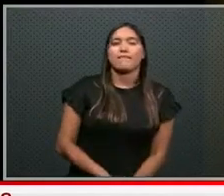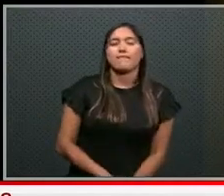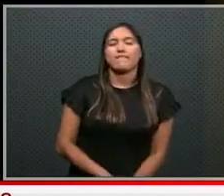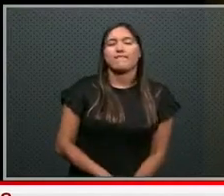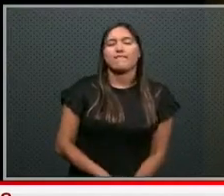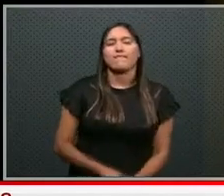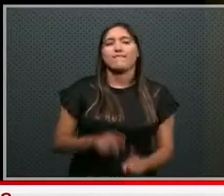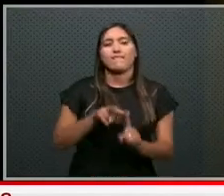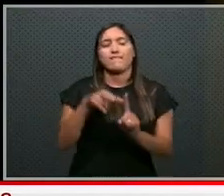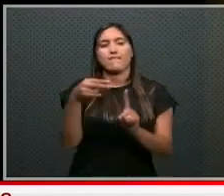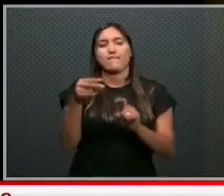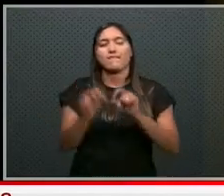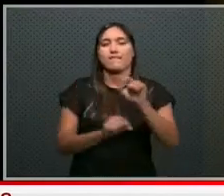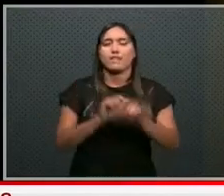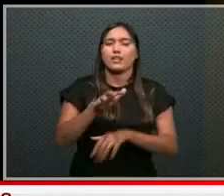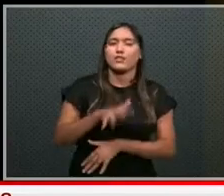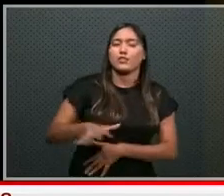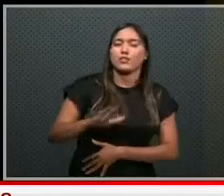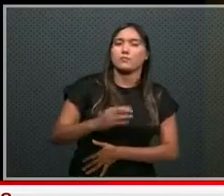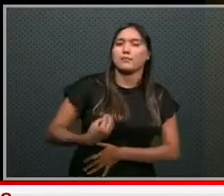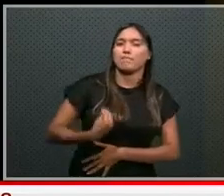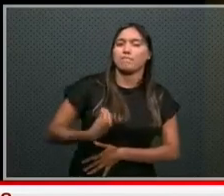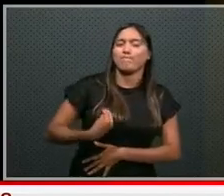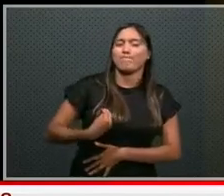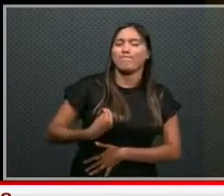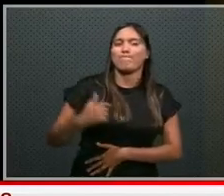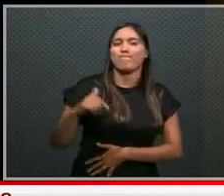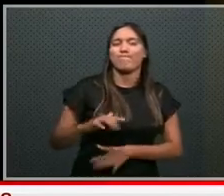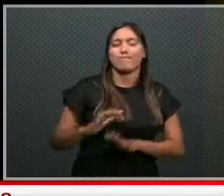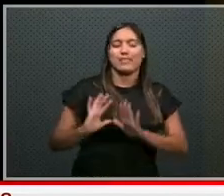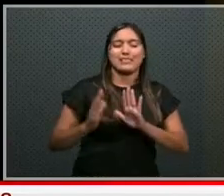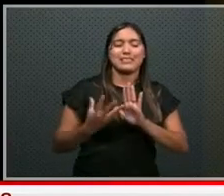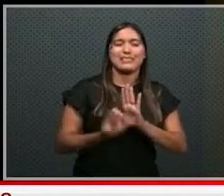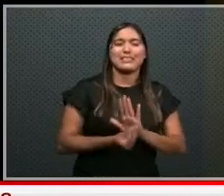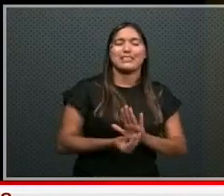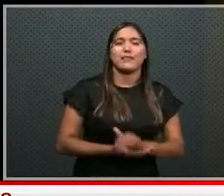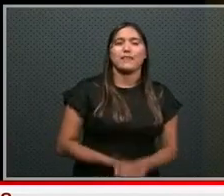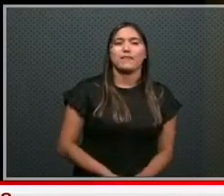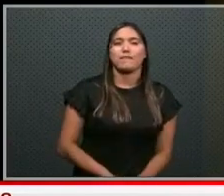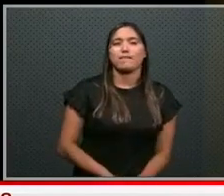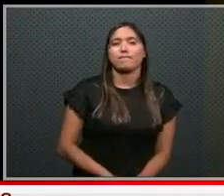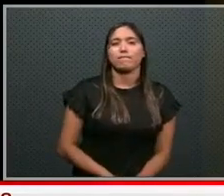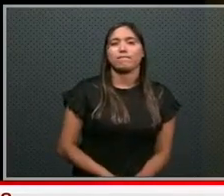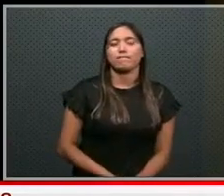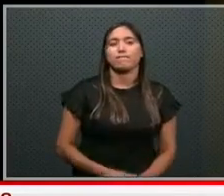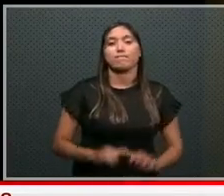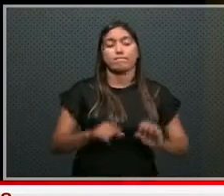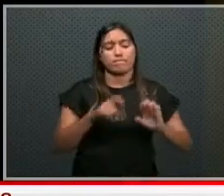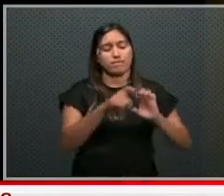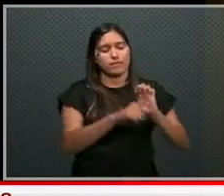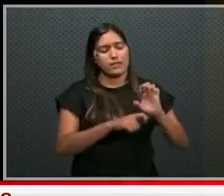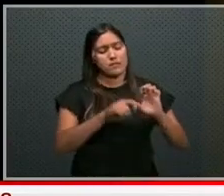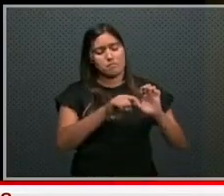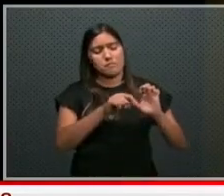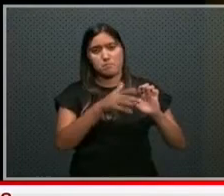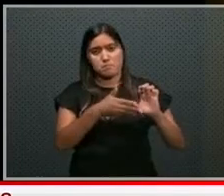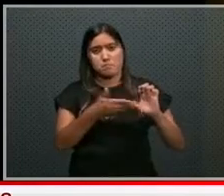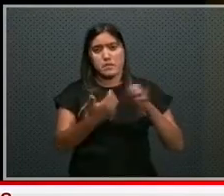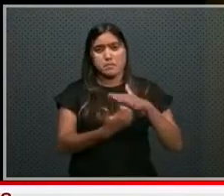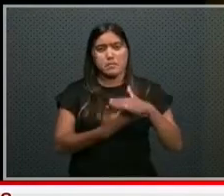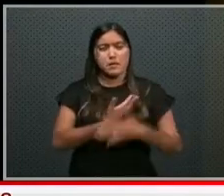local em que nós estamos nós estamos na Amazônia e que se não for lembrar Embrapa que é uma empresa pública